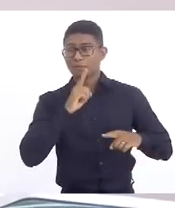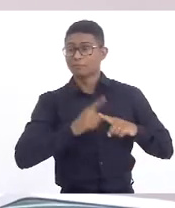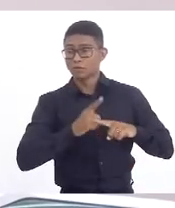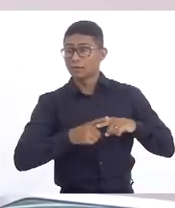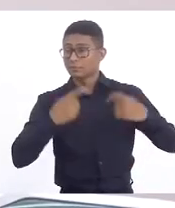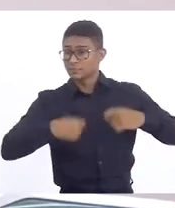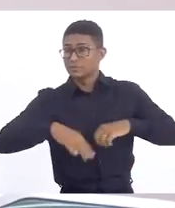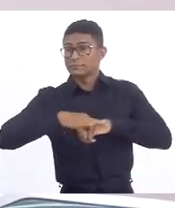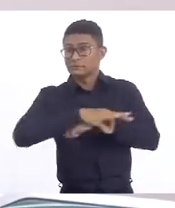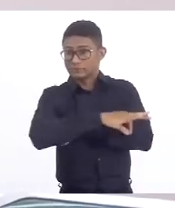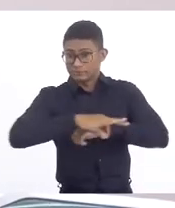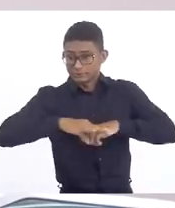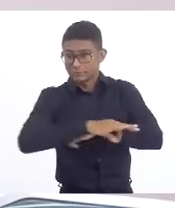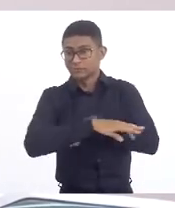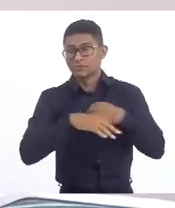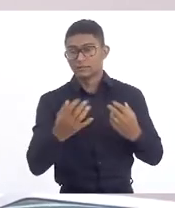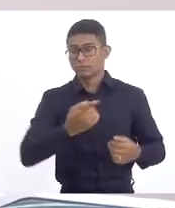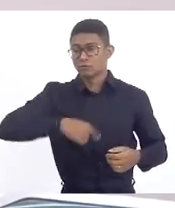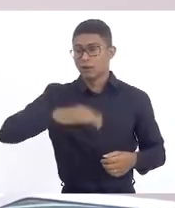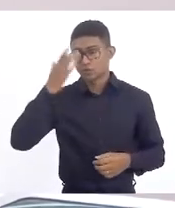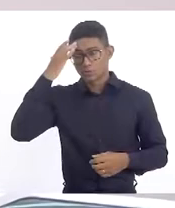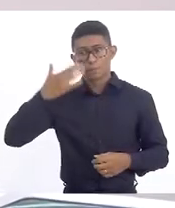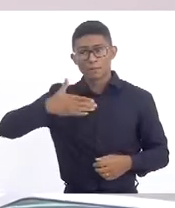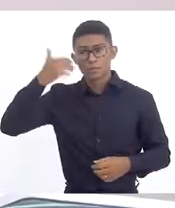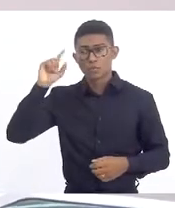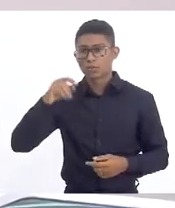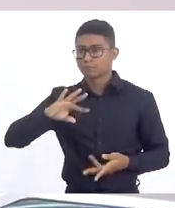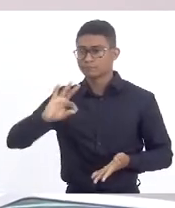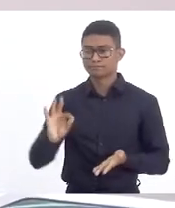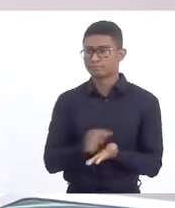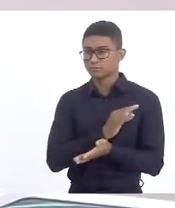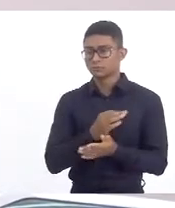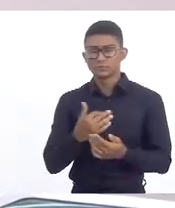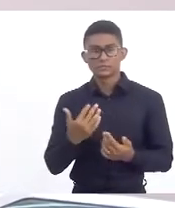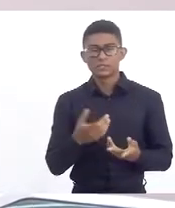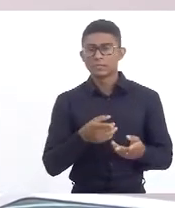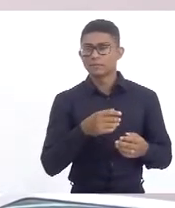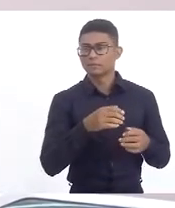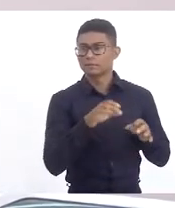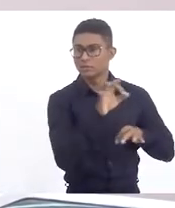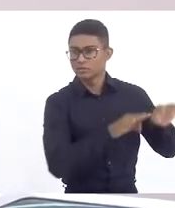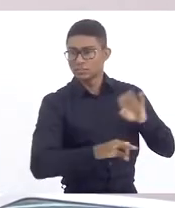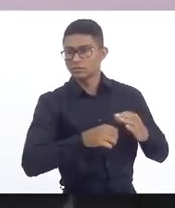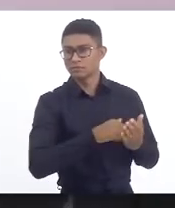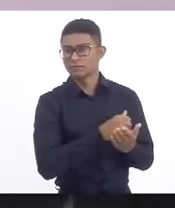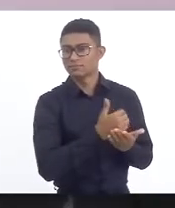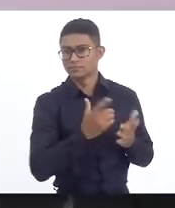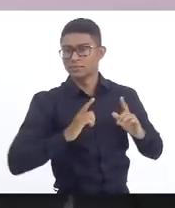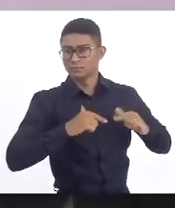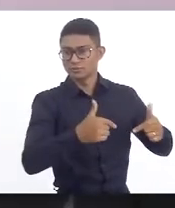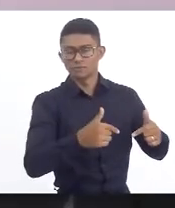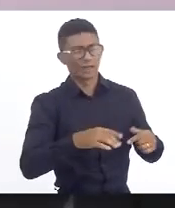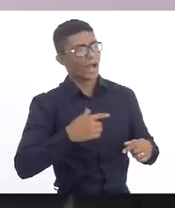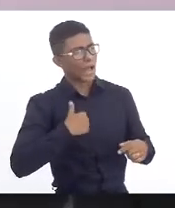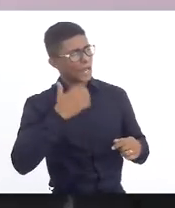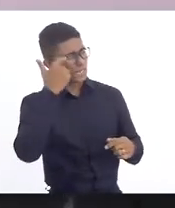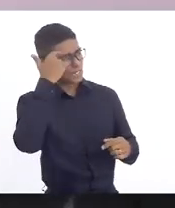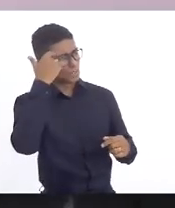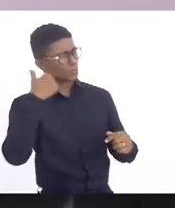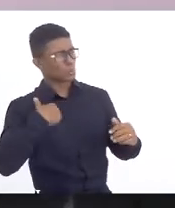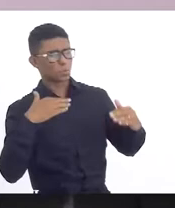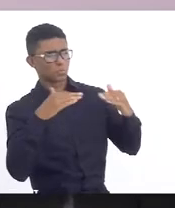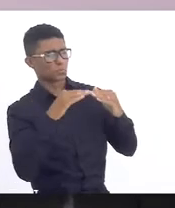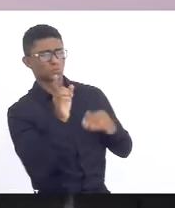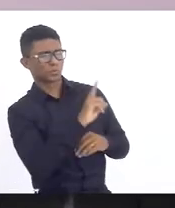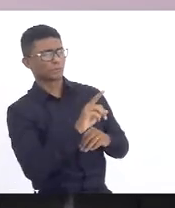achou melhor contratar o projeto executivo e fizer uma obra em cima do projeto executivo. Não, eu não estou discordando disso, estou falando é o prazo, entendeu? Quando a